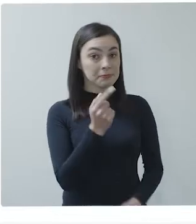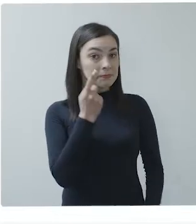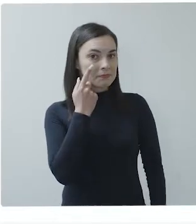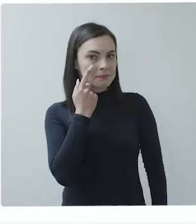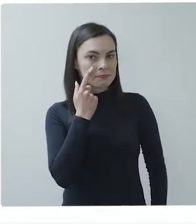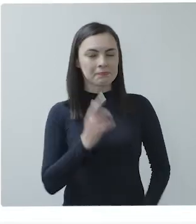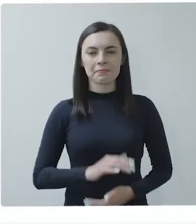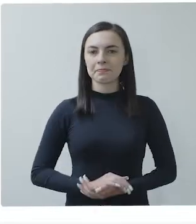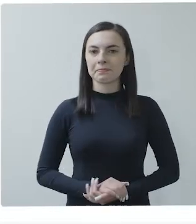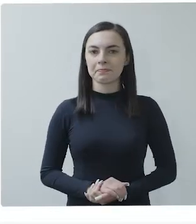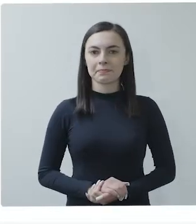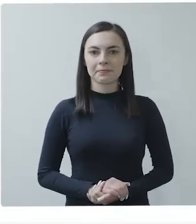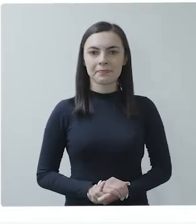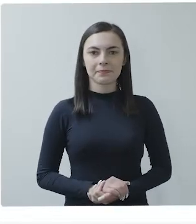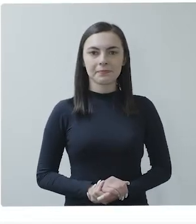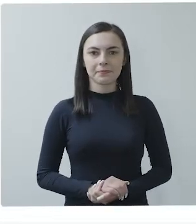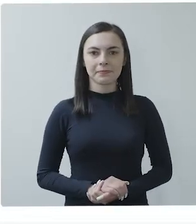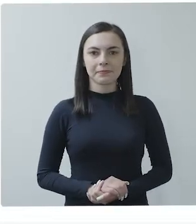Vamos lá!